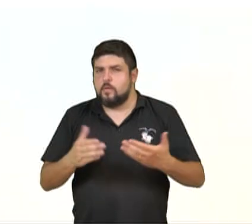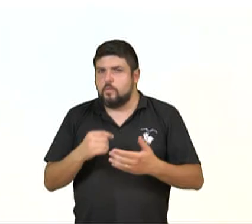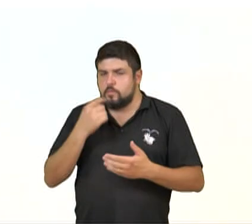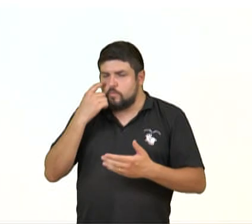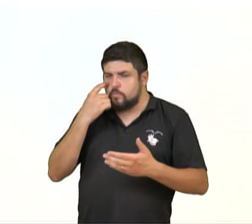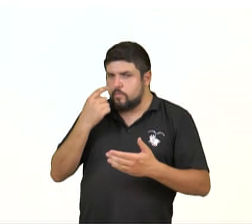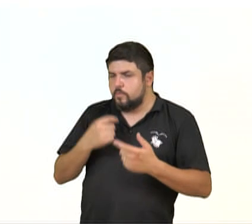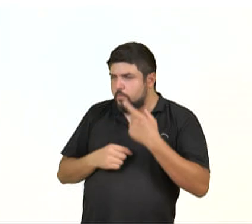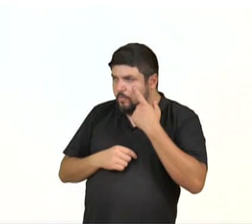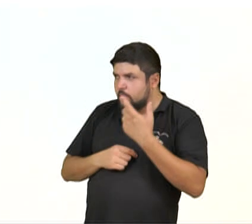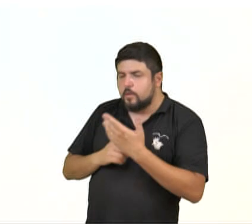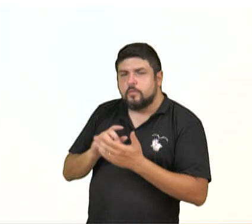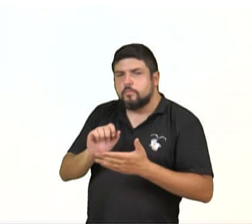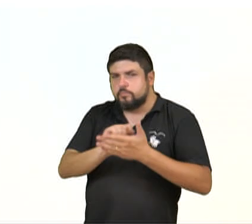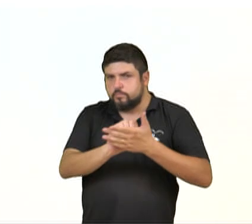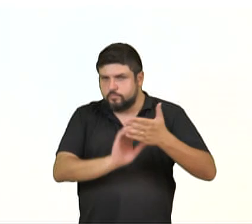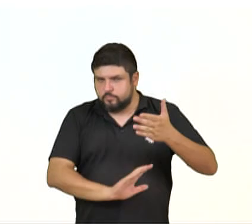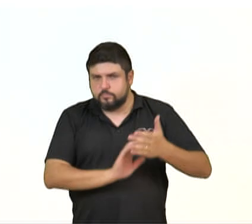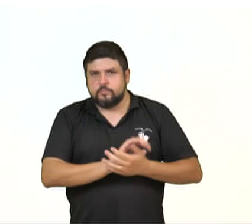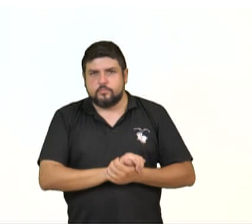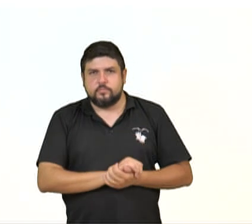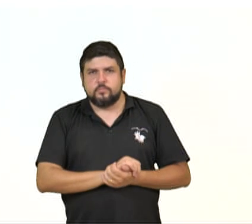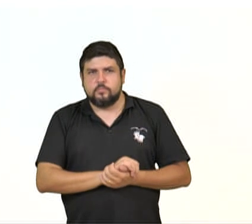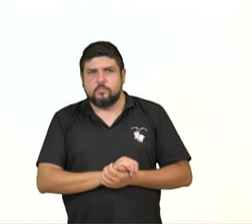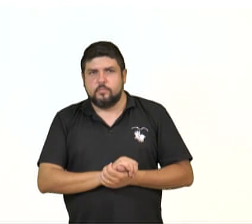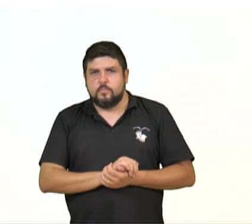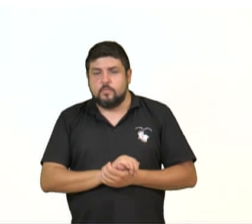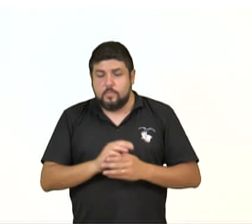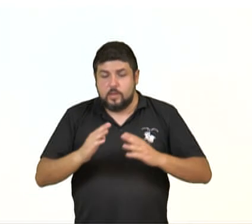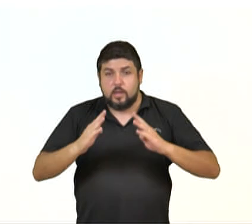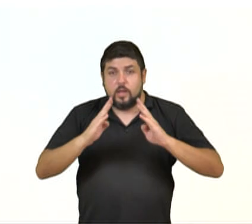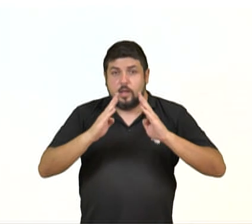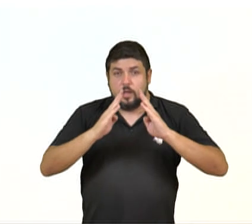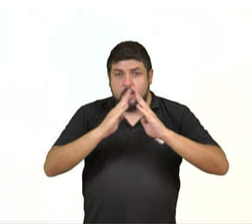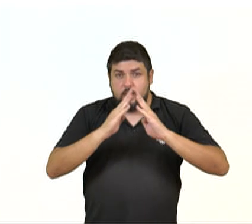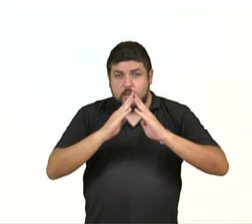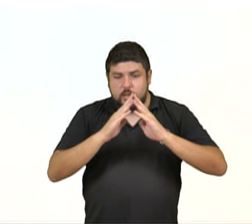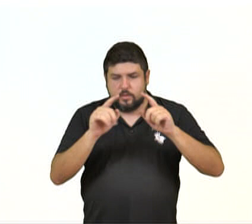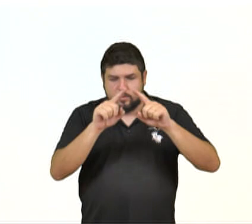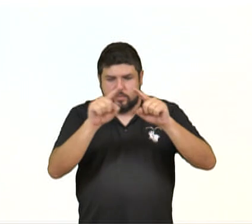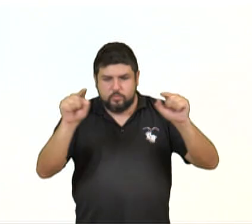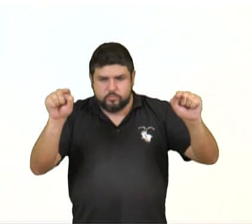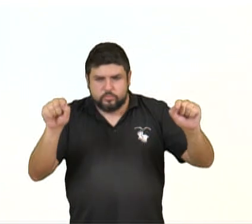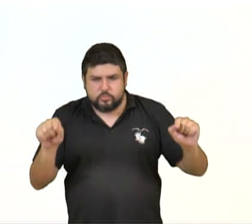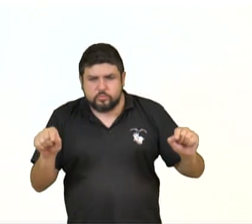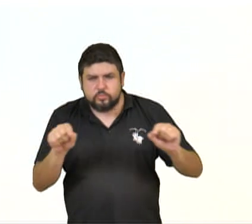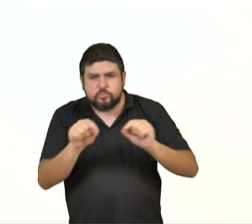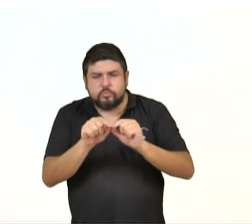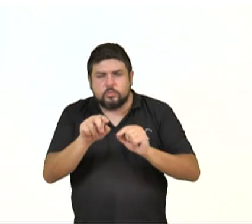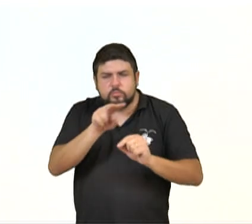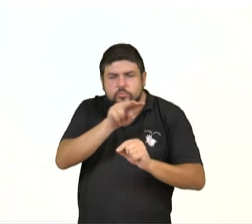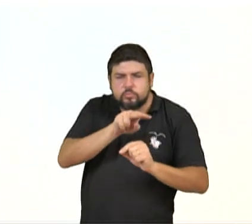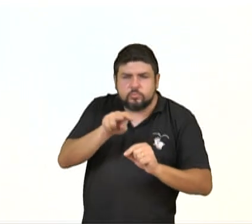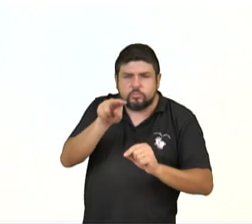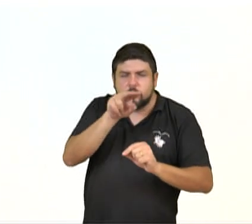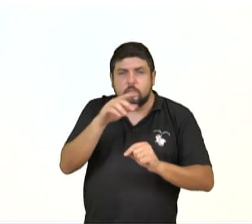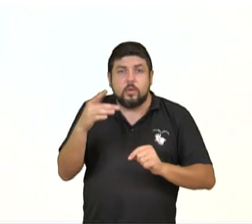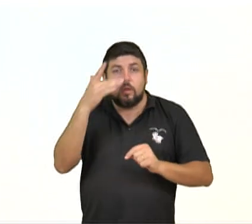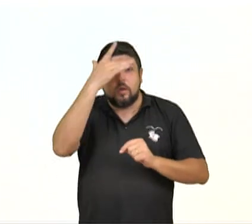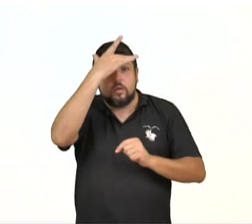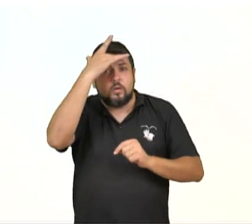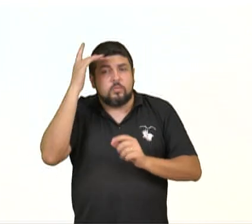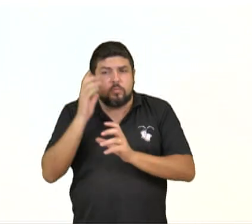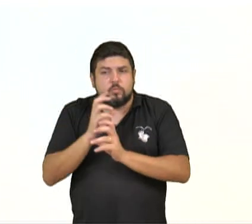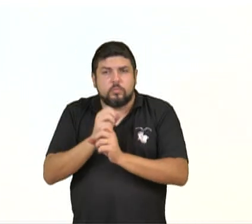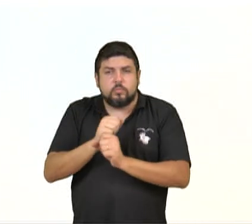lá. Ao calcular a área de uma determinada casa, representada na figura a seguir, uma pessoa calculou a área